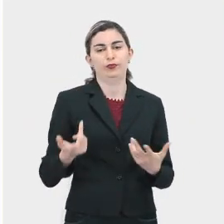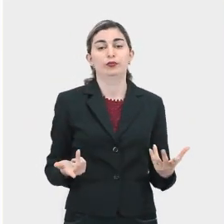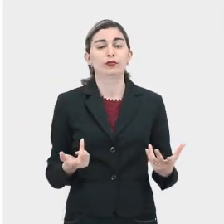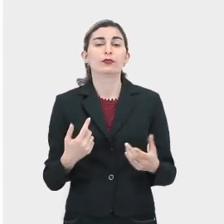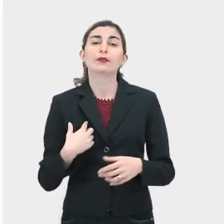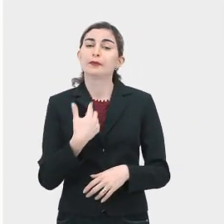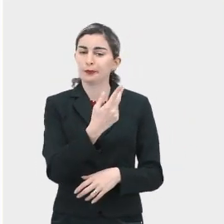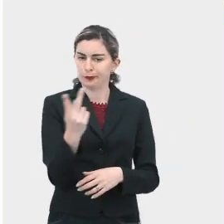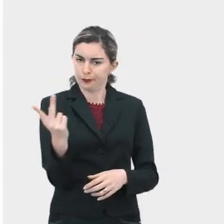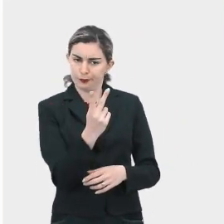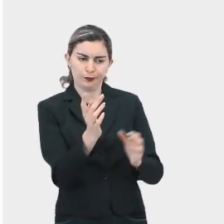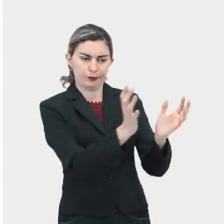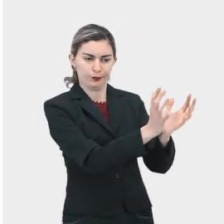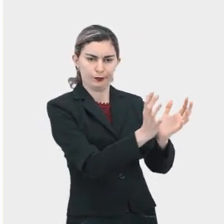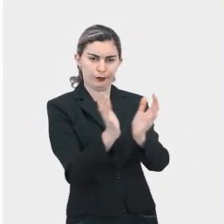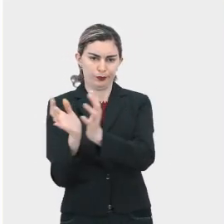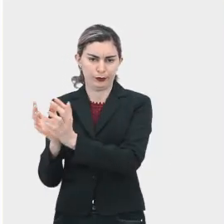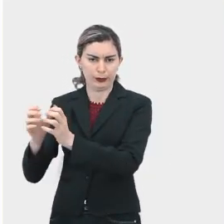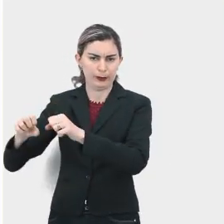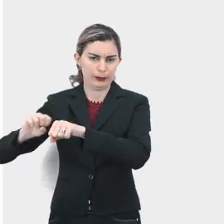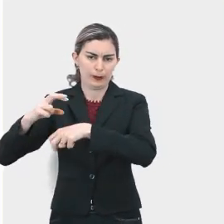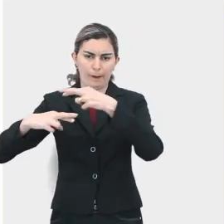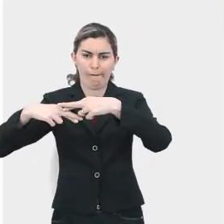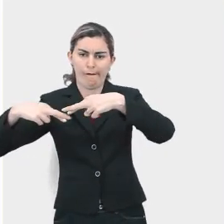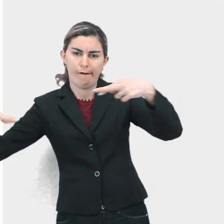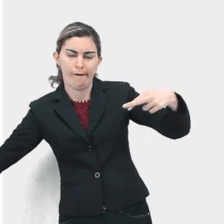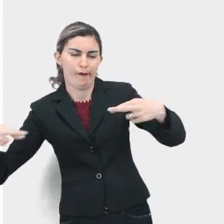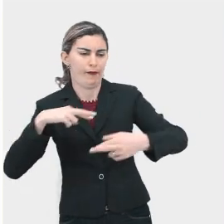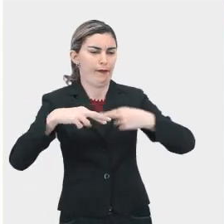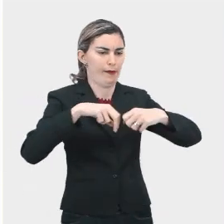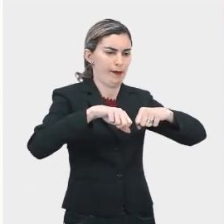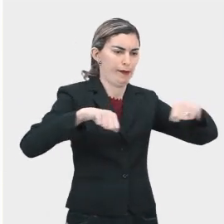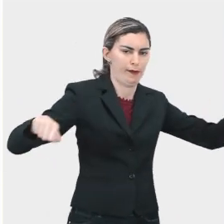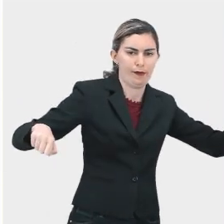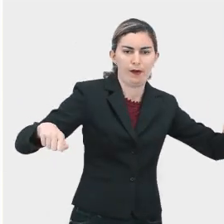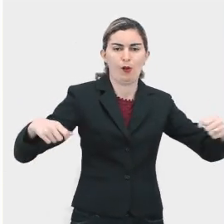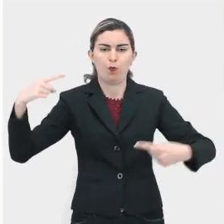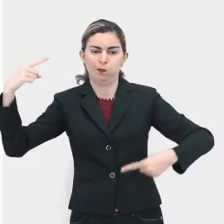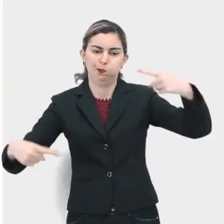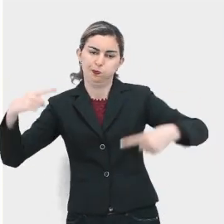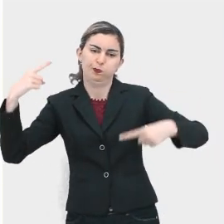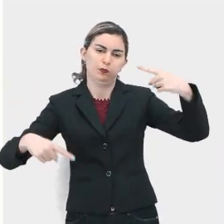cordões, cordão azul, cordão encarnado, eles disputam para ver quem tem